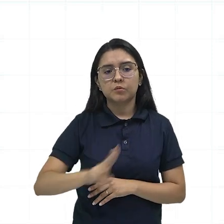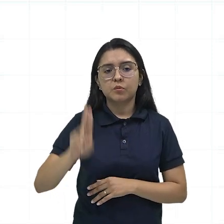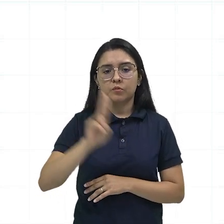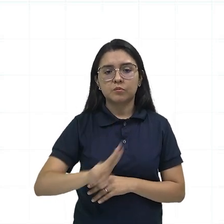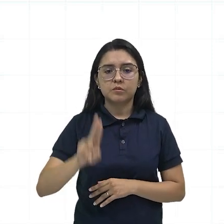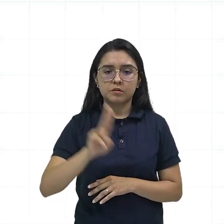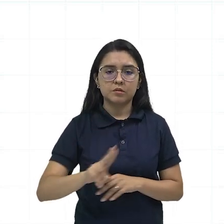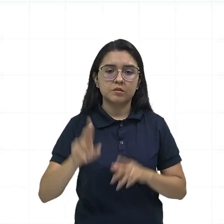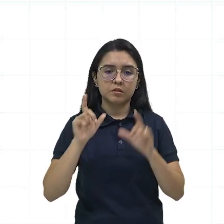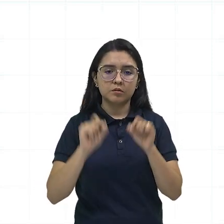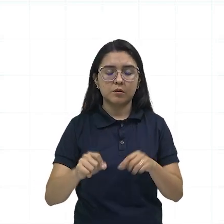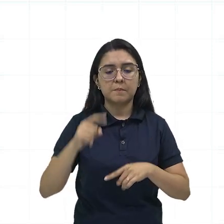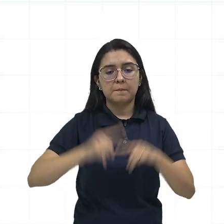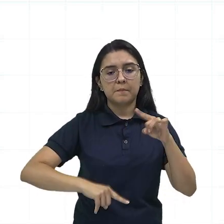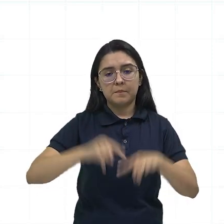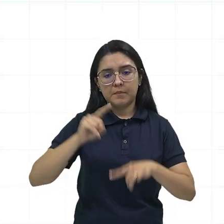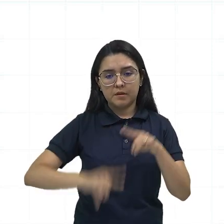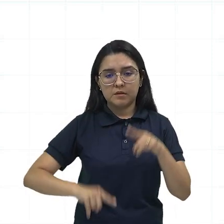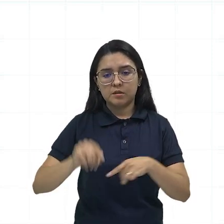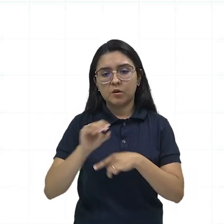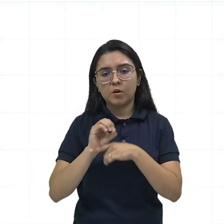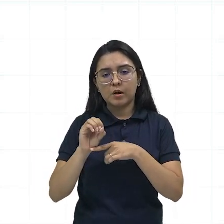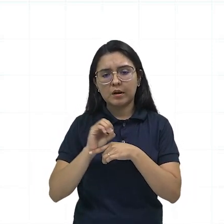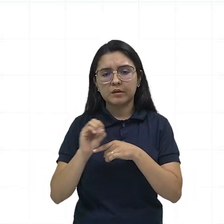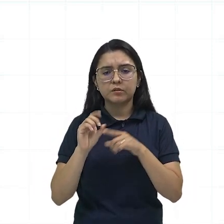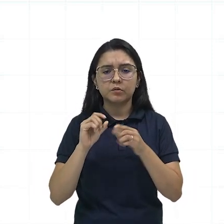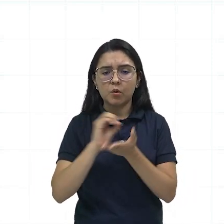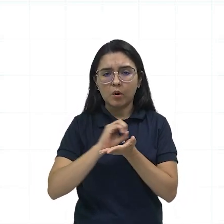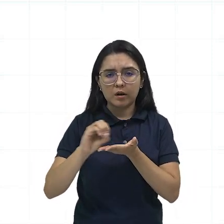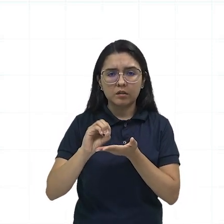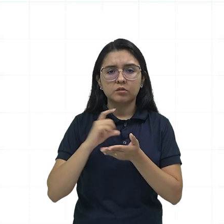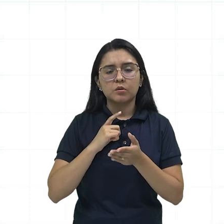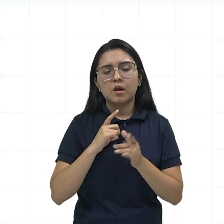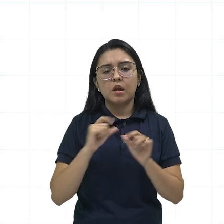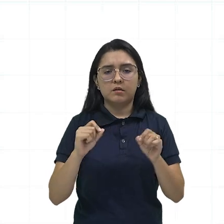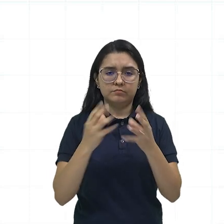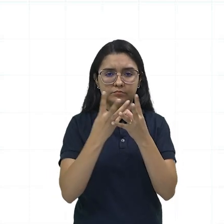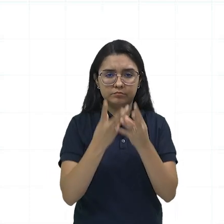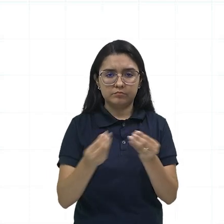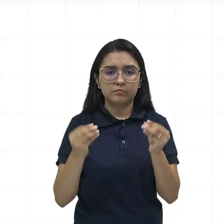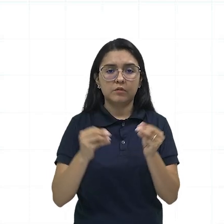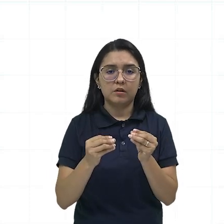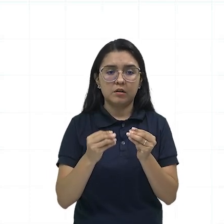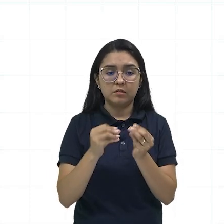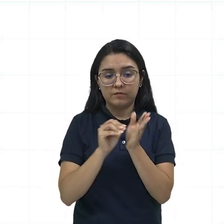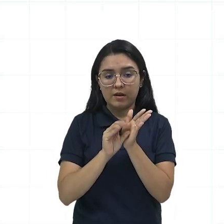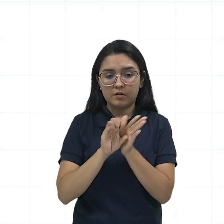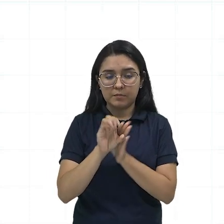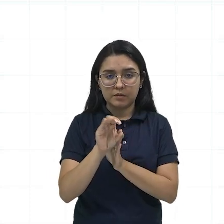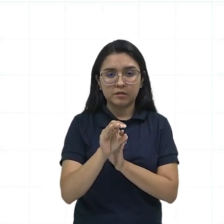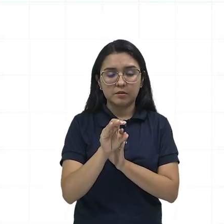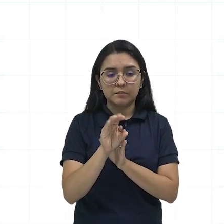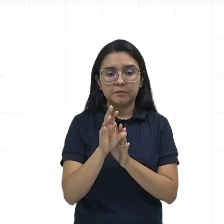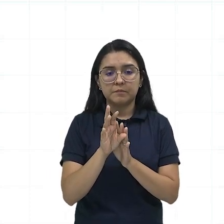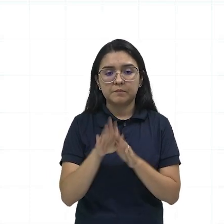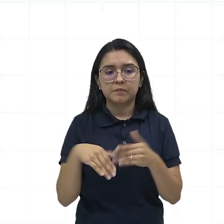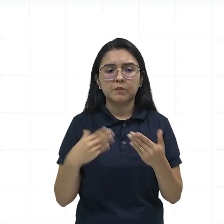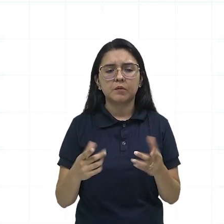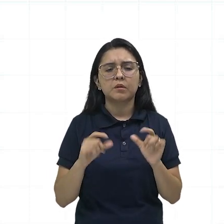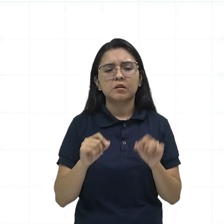da decomposição de resíduos orgânicos por bactérias. O que